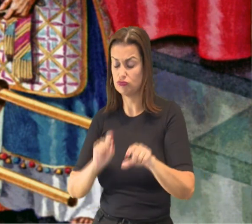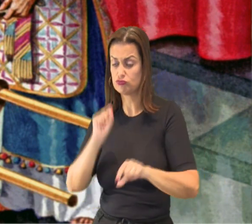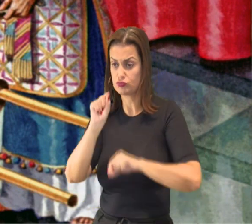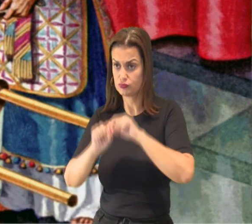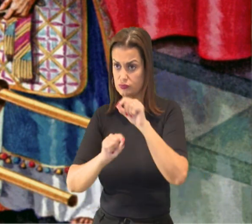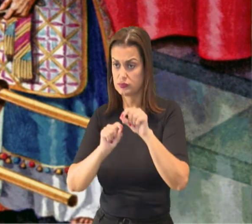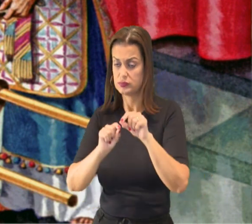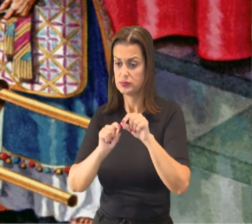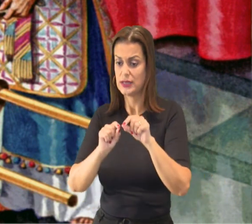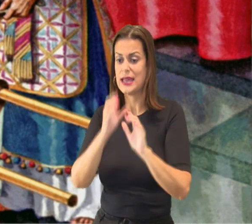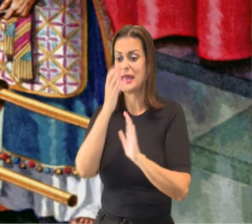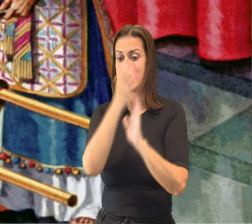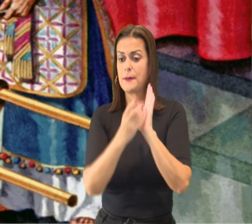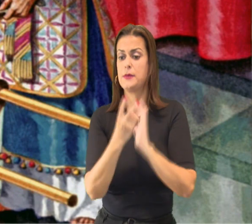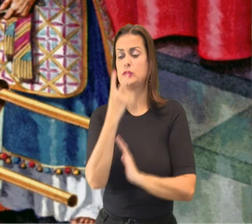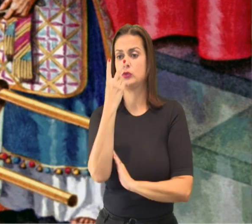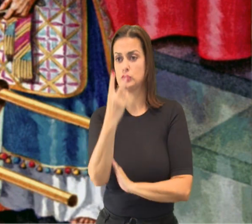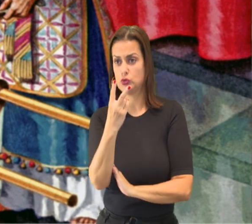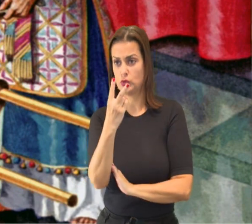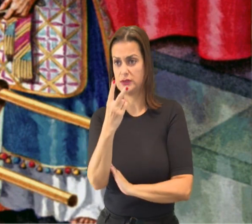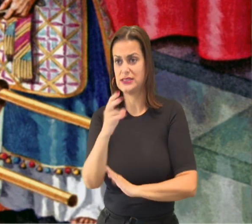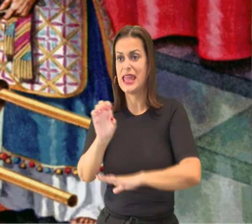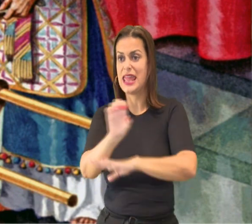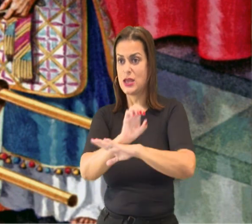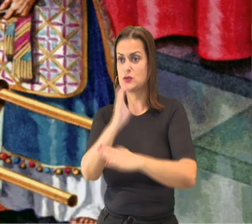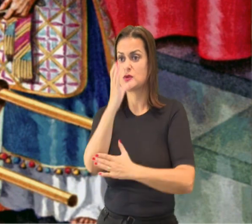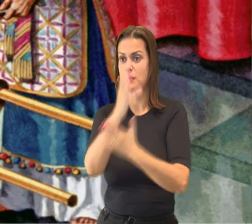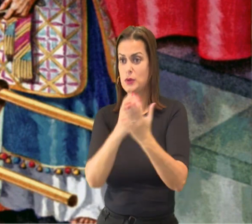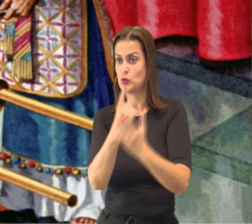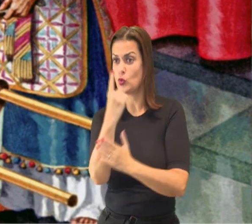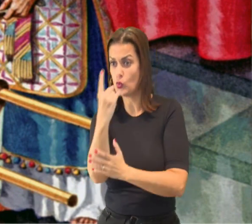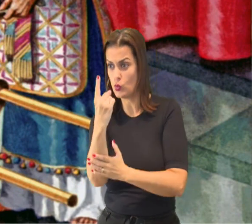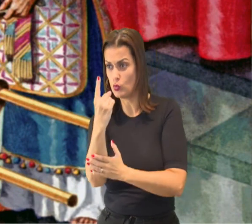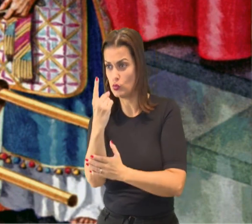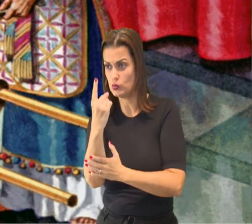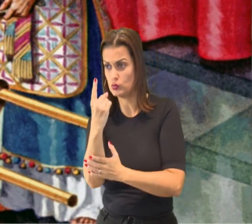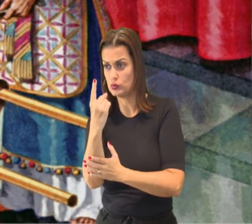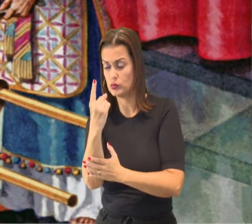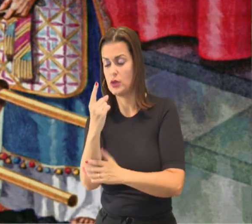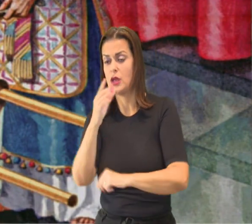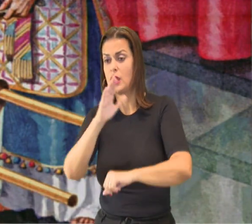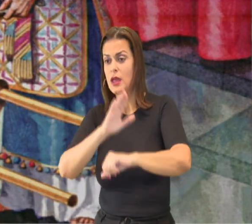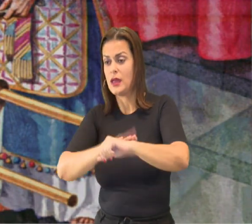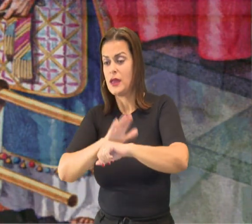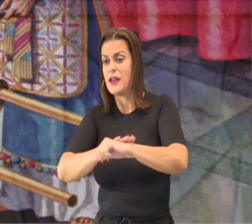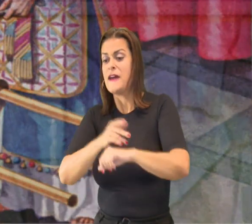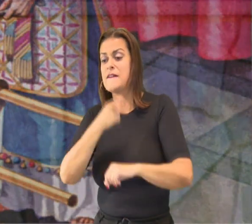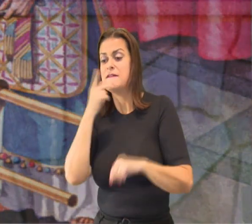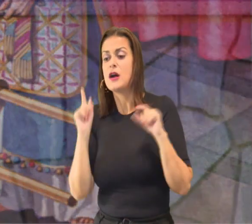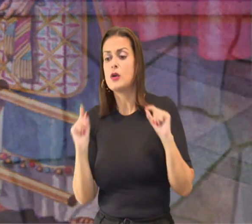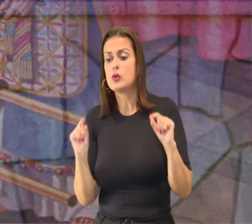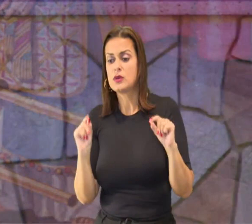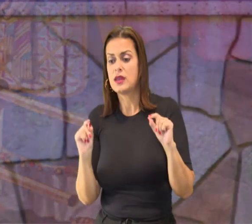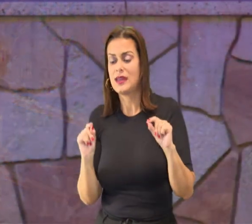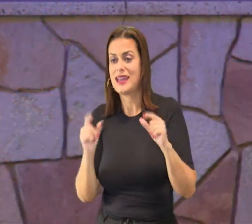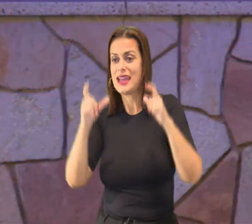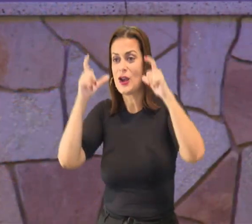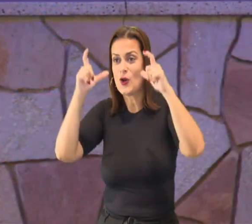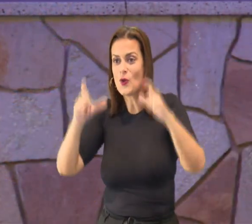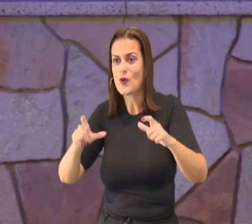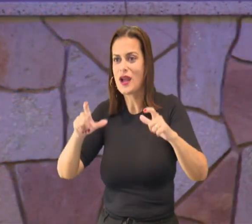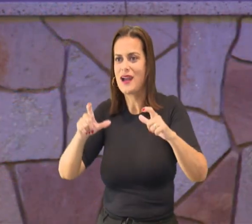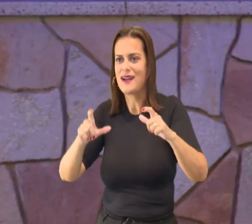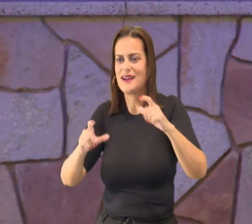para o irmão, capítulo 2 do livro do Êxodo, verso número 1, quando da casa de